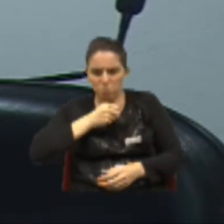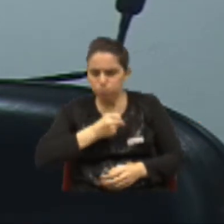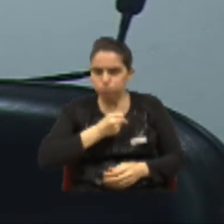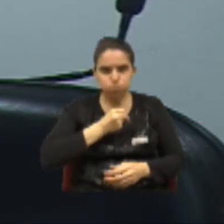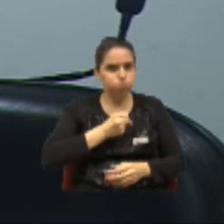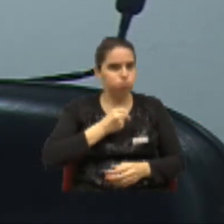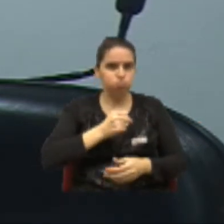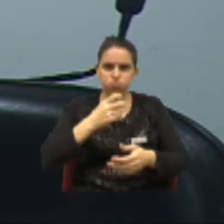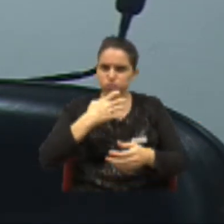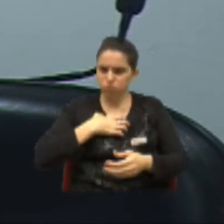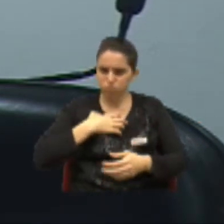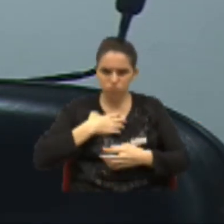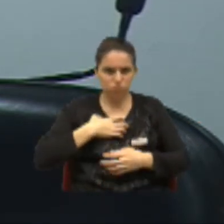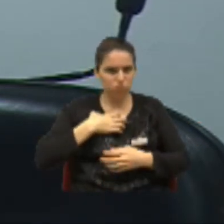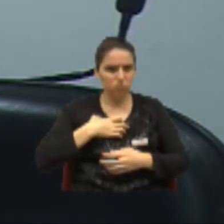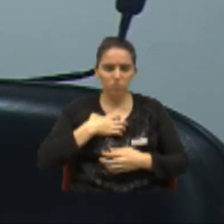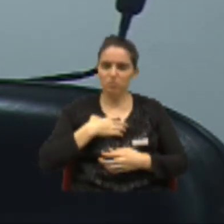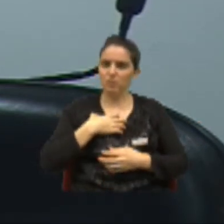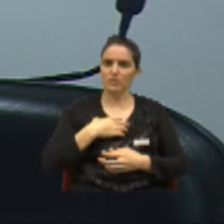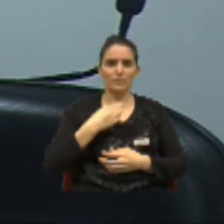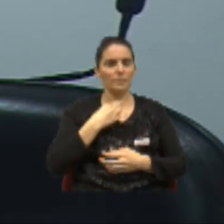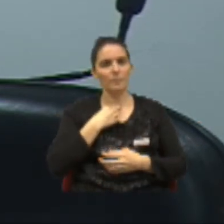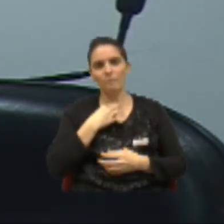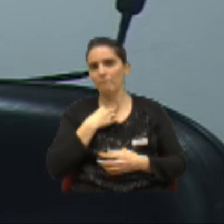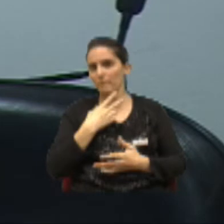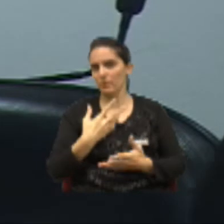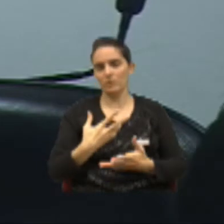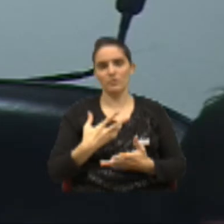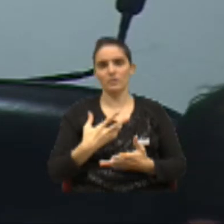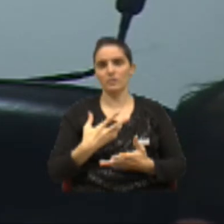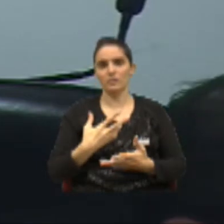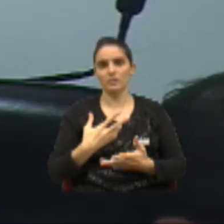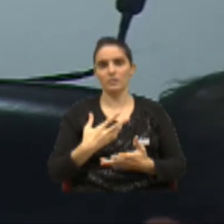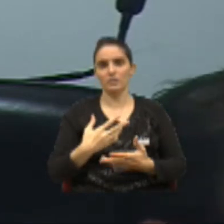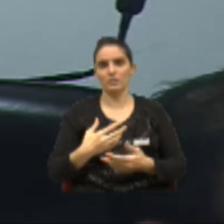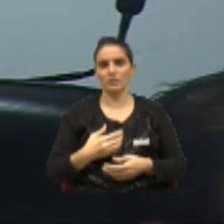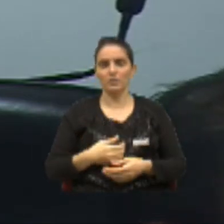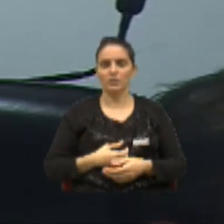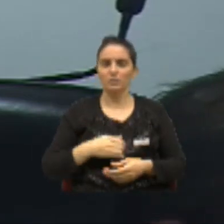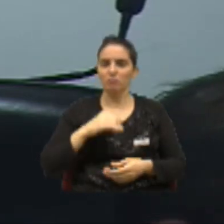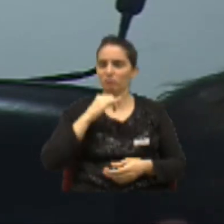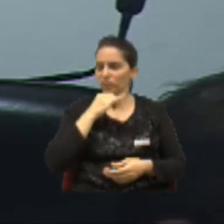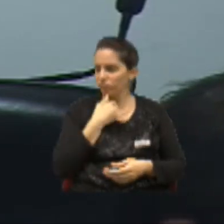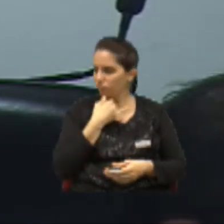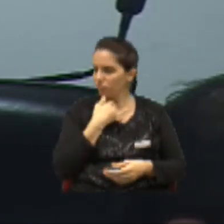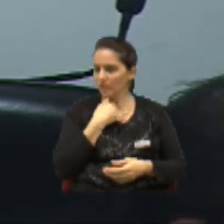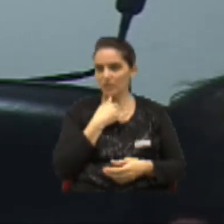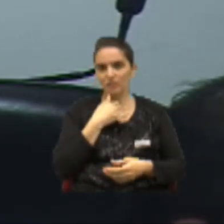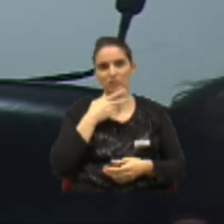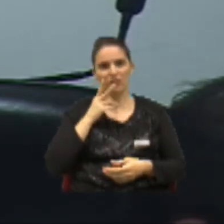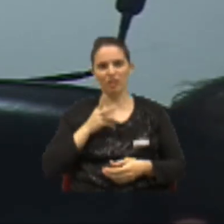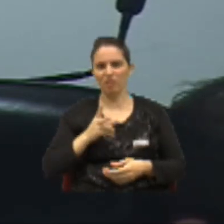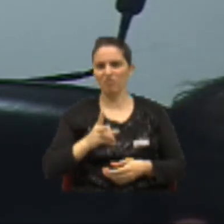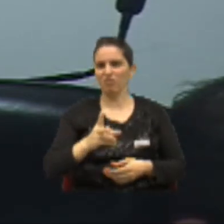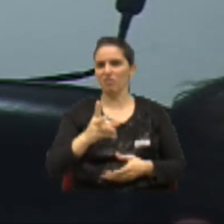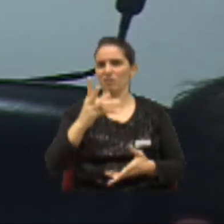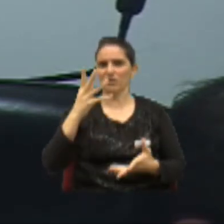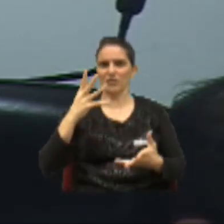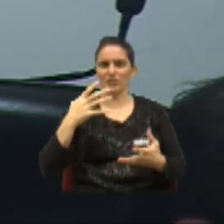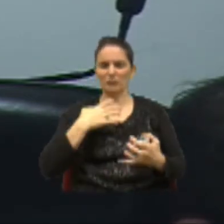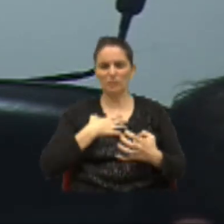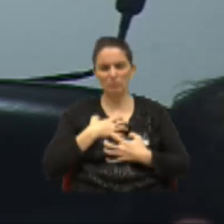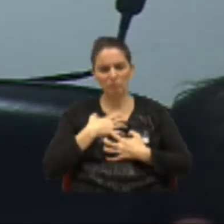vezes pode se tornar uma raiva, pode se tornar uma decepção, pode se tornar cada vez, esses